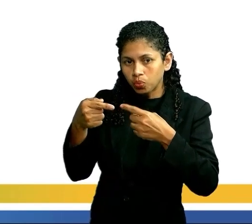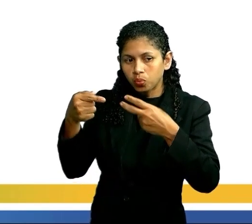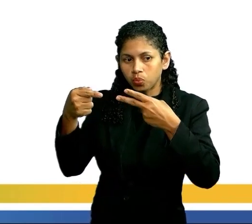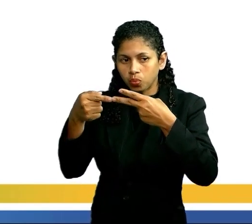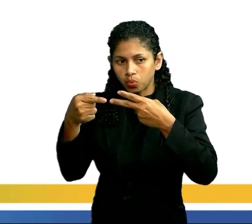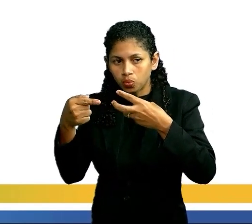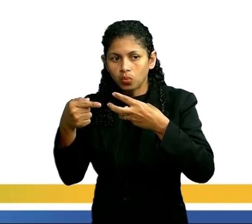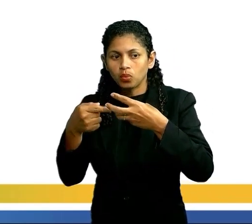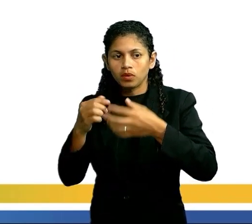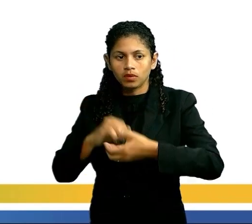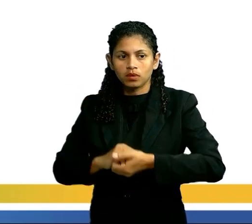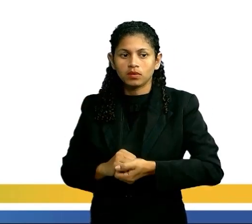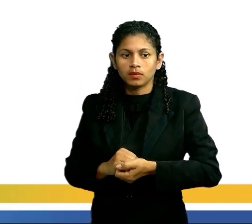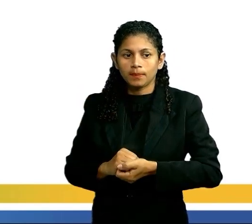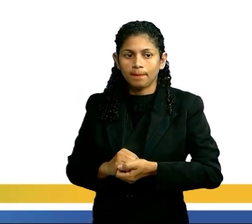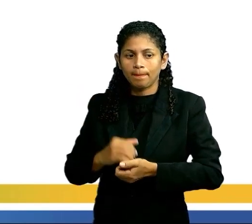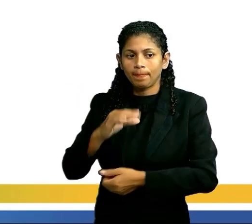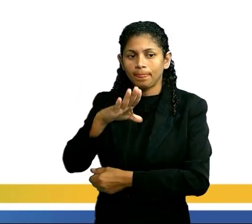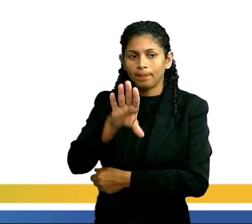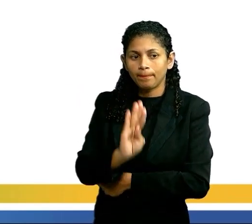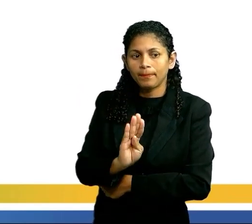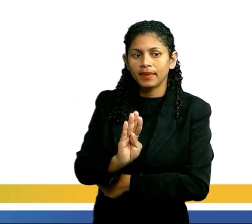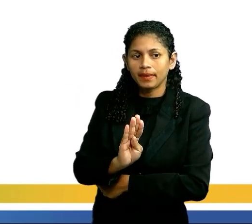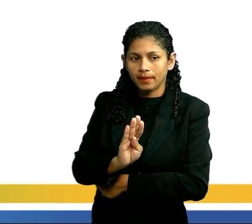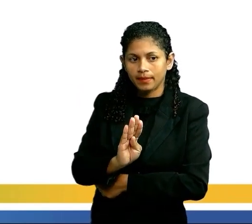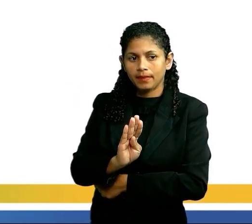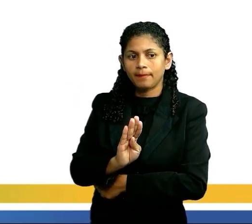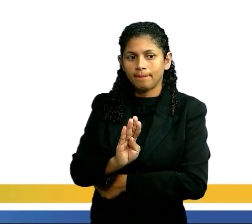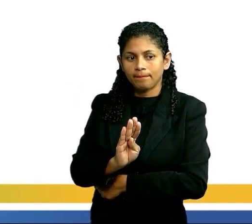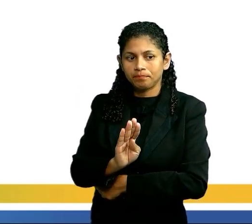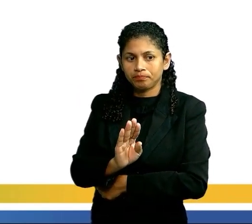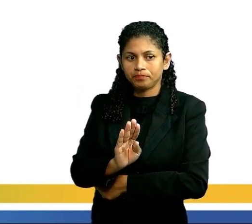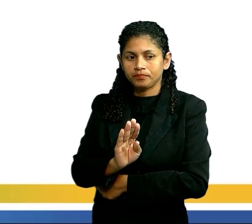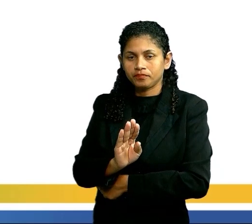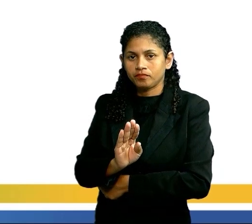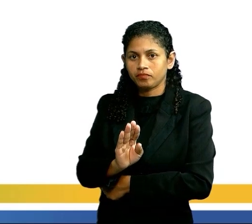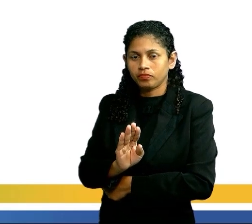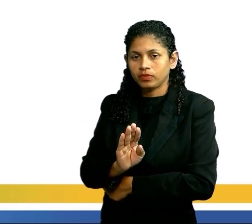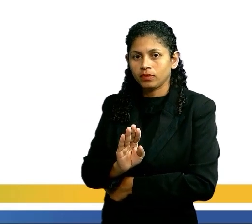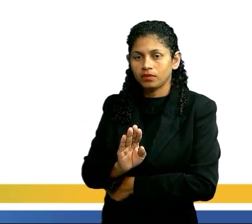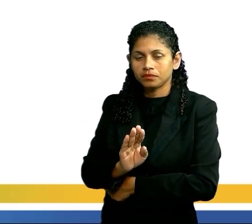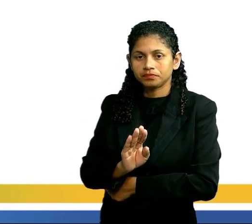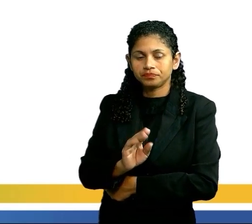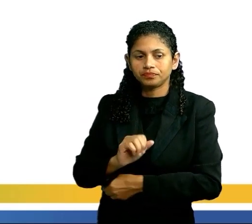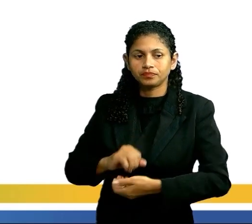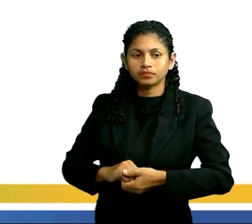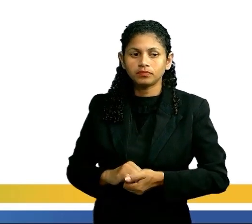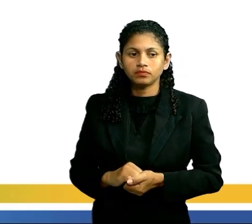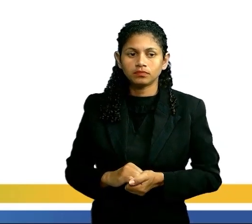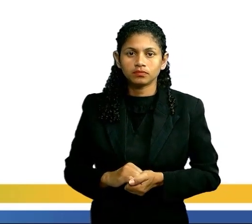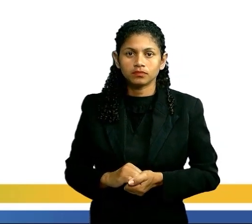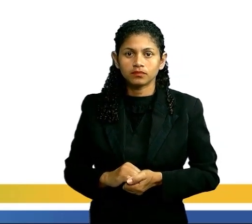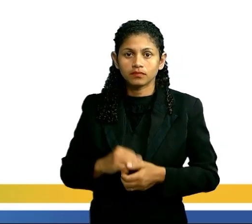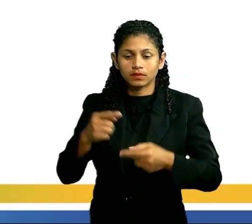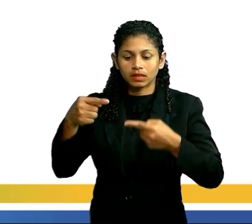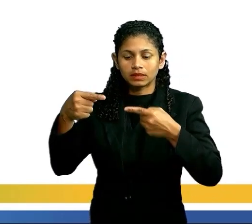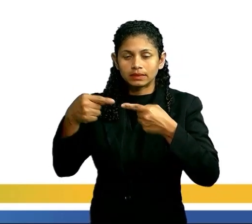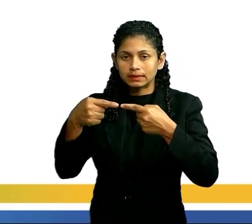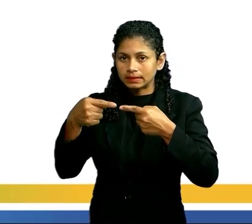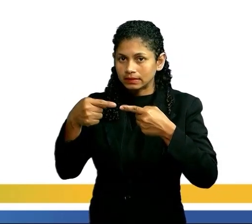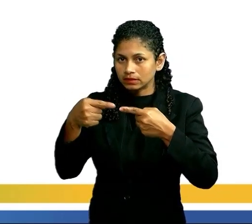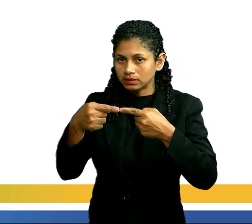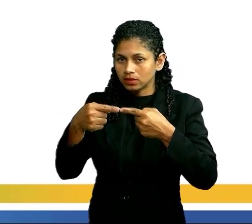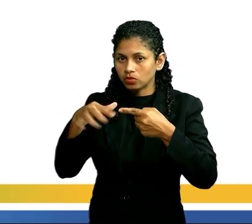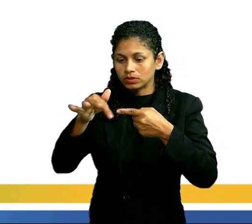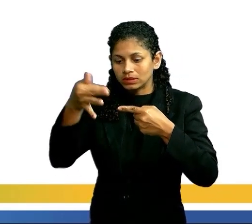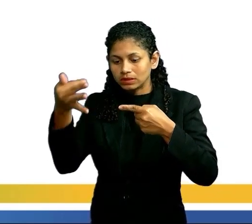cíclico, ok. Mas eu tenho ligações saturadas no benzeno. Nós acabamos de ver nas questões anteriores que é ligação dupla e simples. Então,